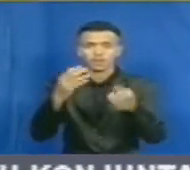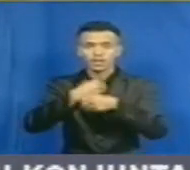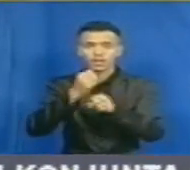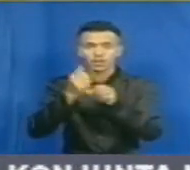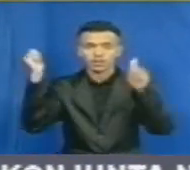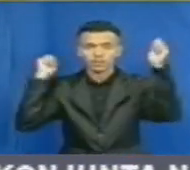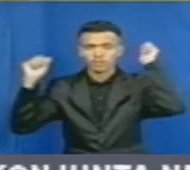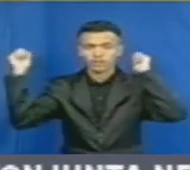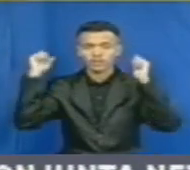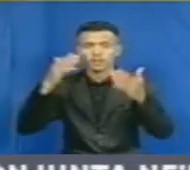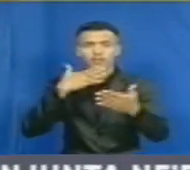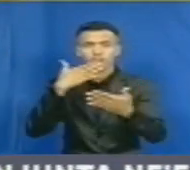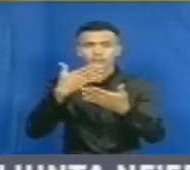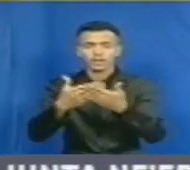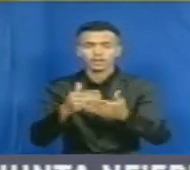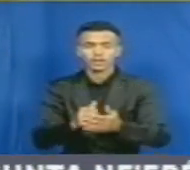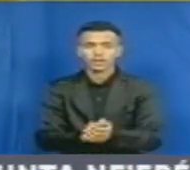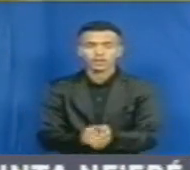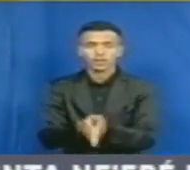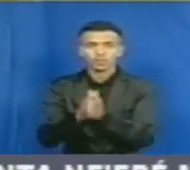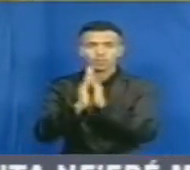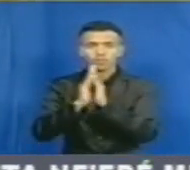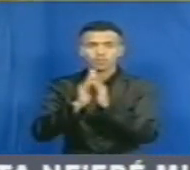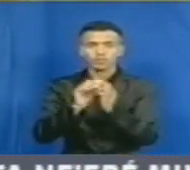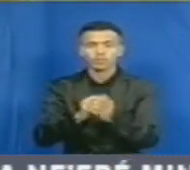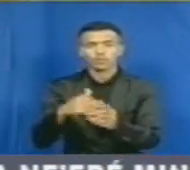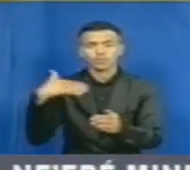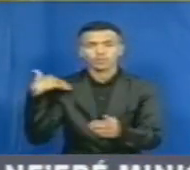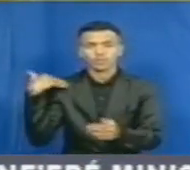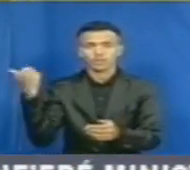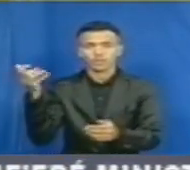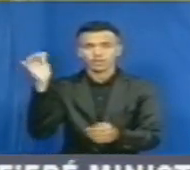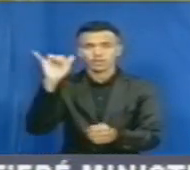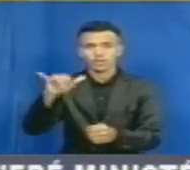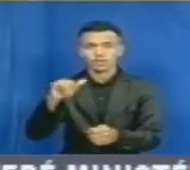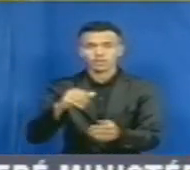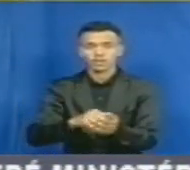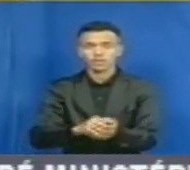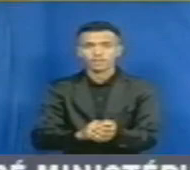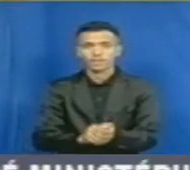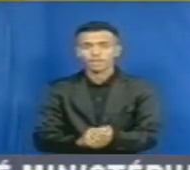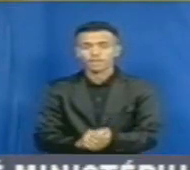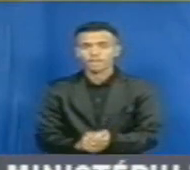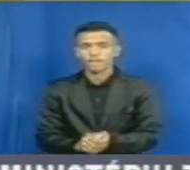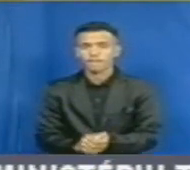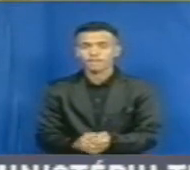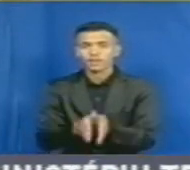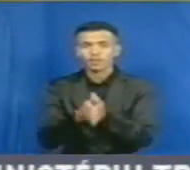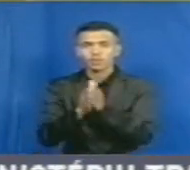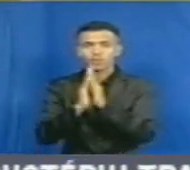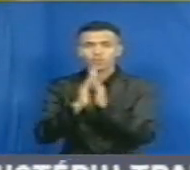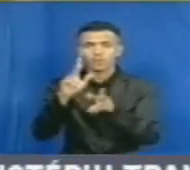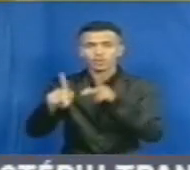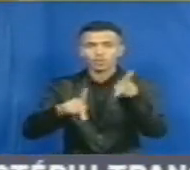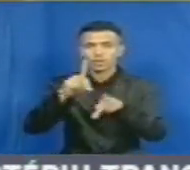saidia. Ne precisa Vototo de Vototo, jovem sira, namo kita tala município de Saidia Berita, usuba itu ne